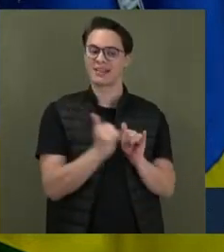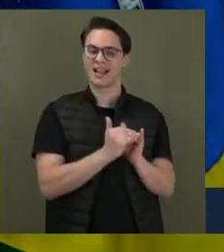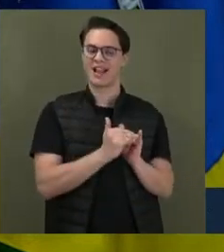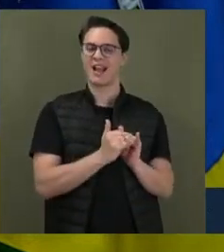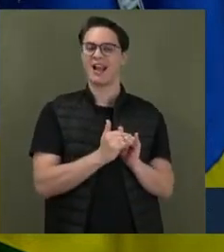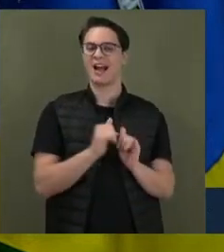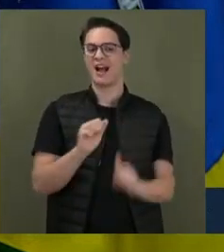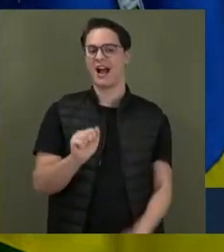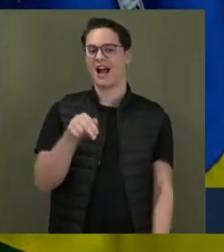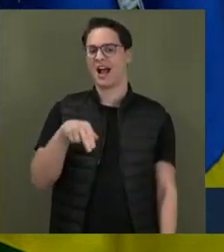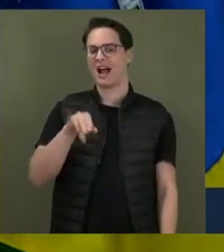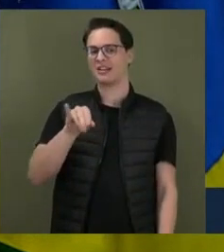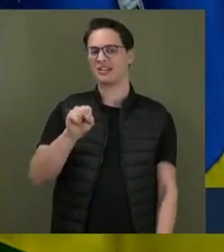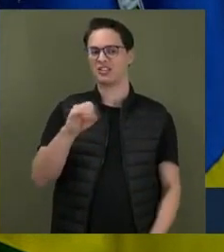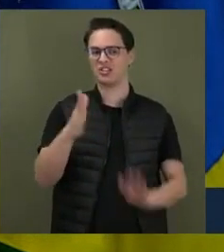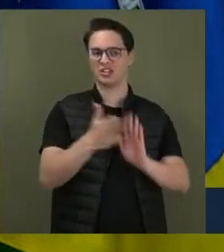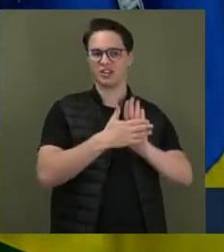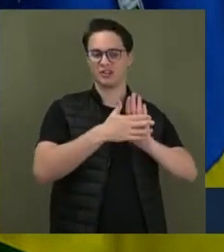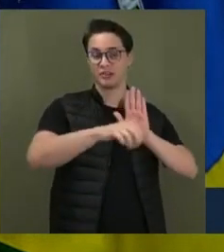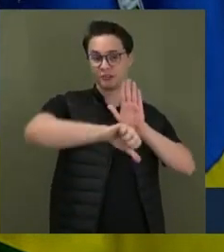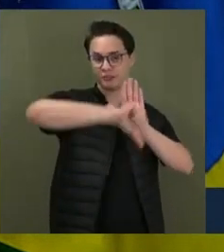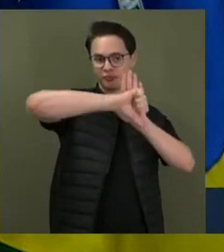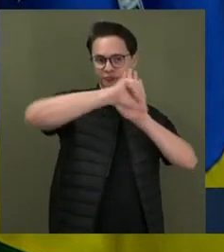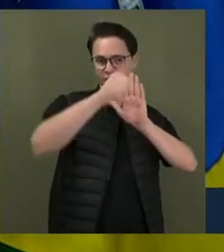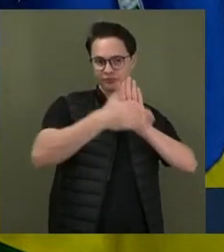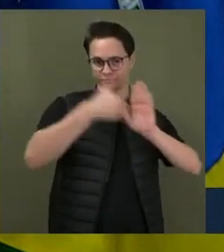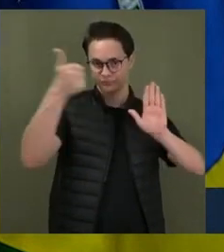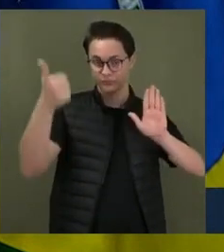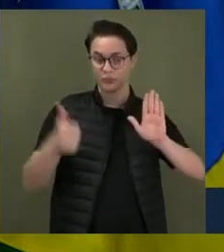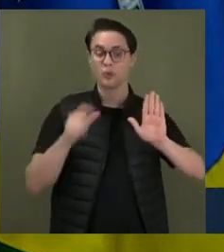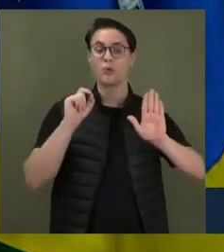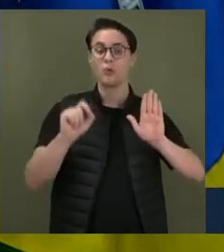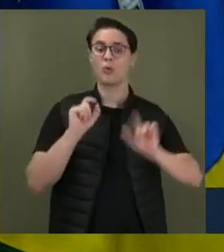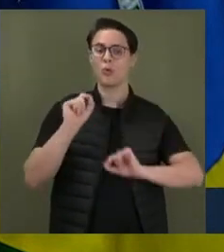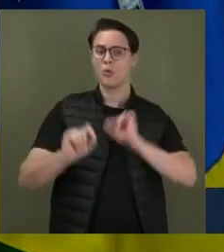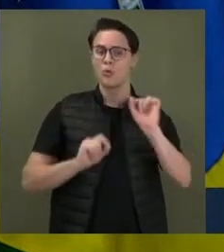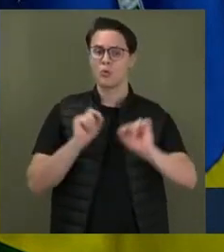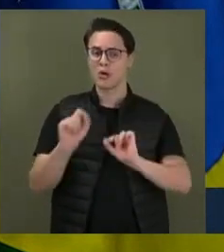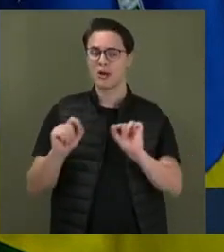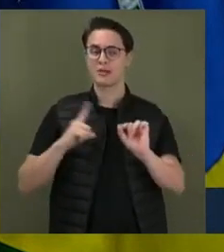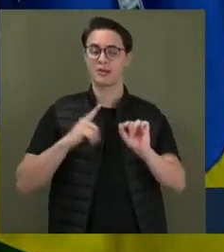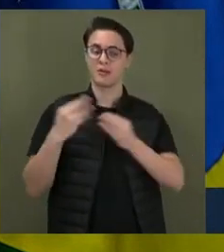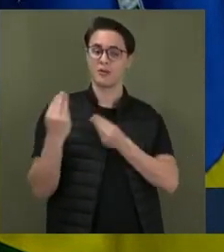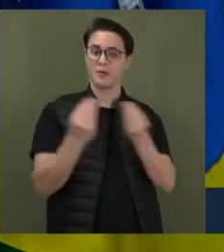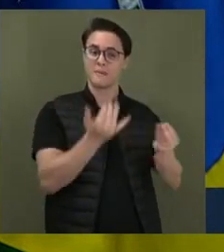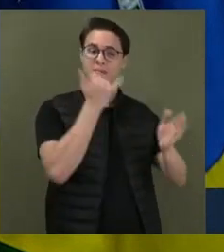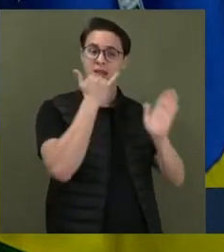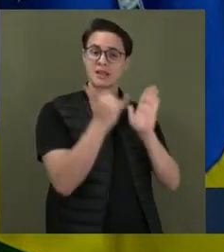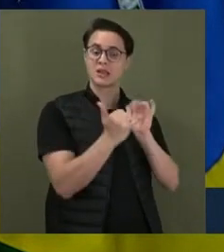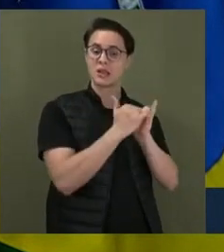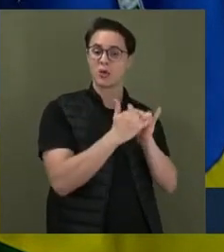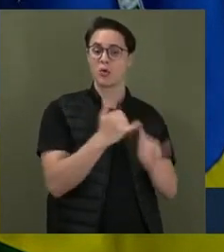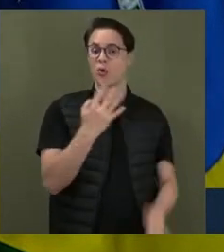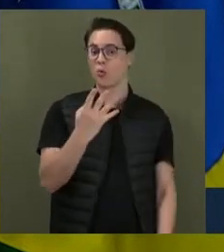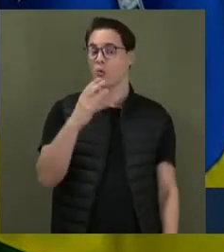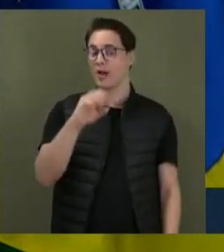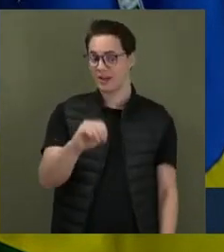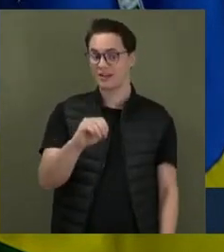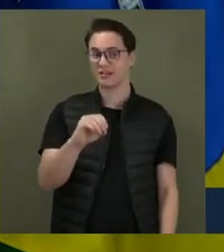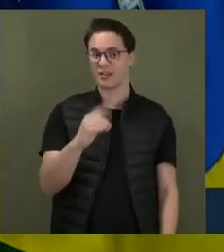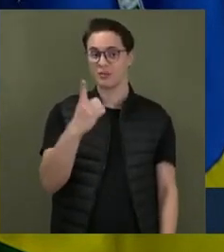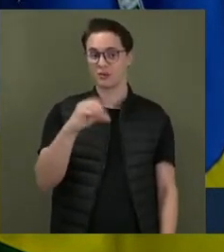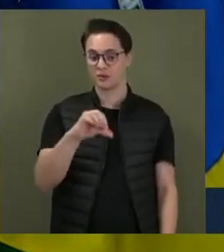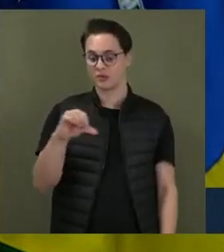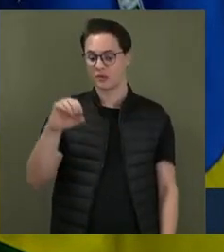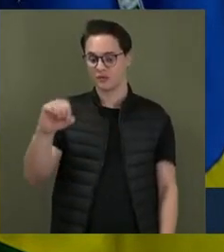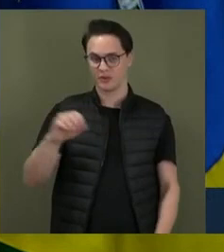brasileira. Desde 1890, foram concedidos em torno de 40 anistias no Brasil. De revolucionário